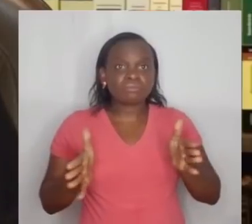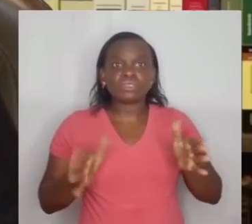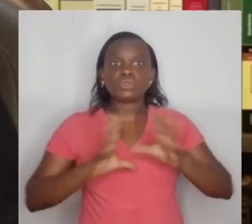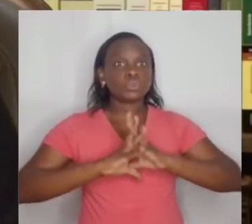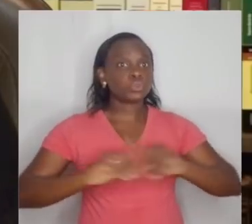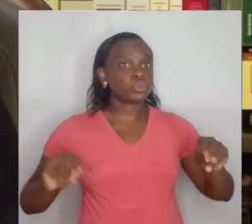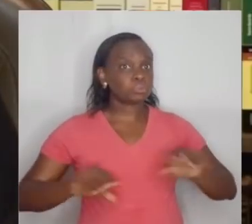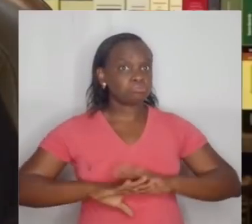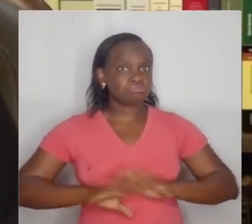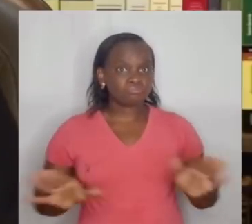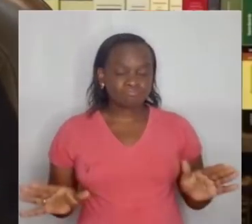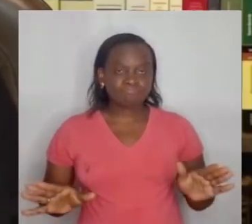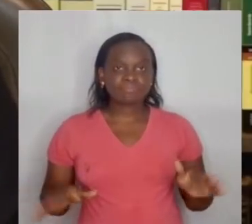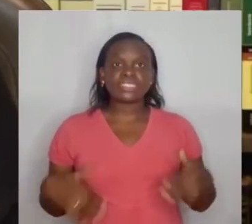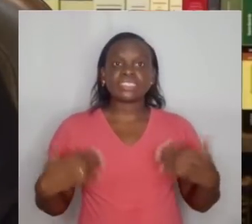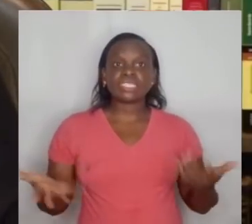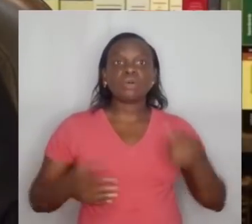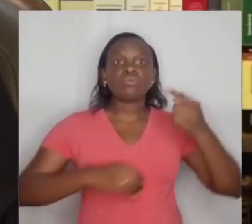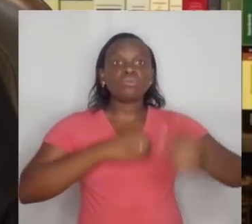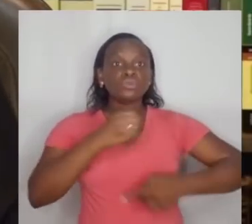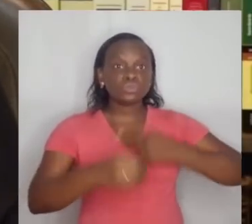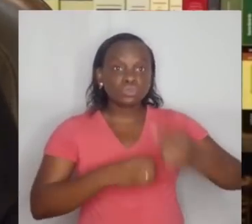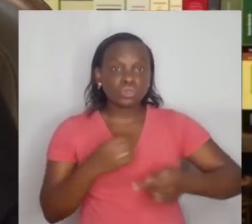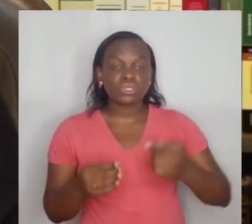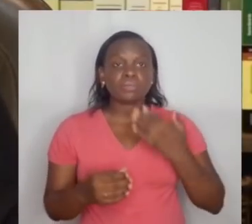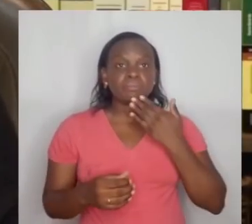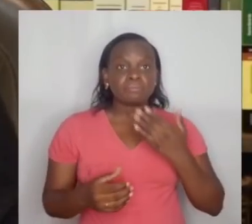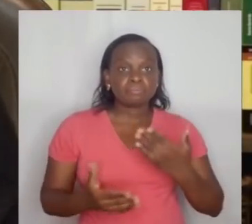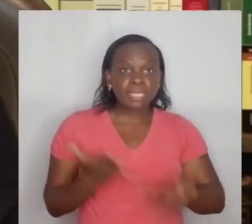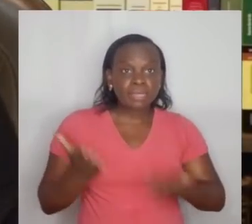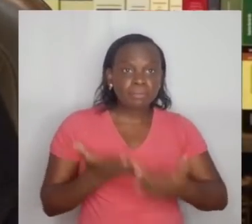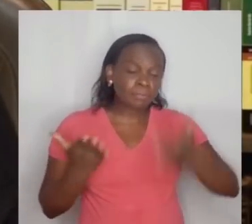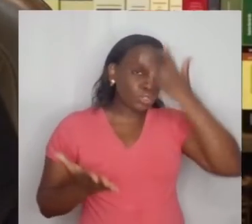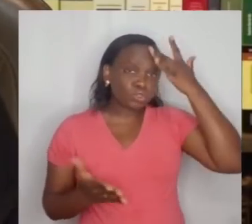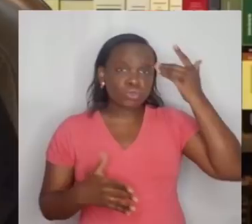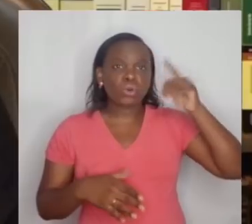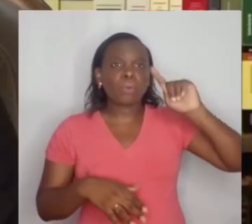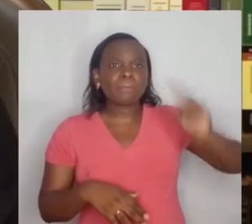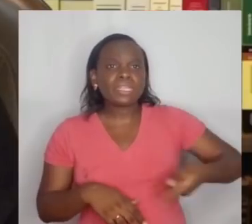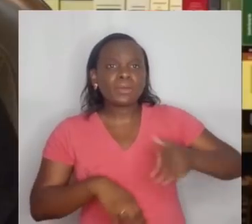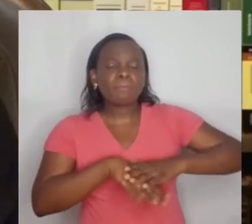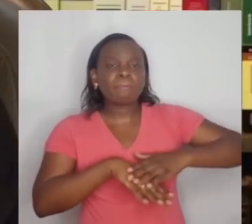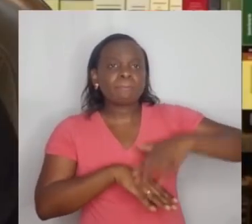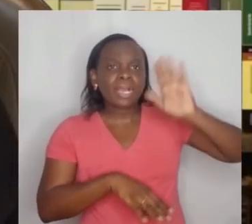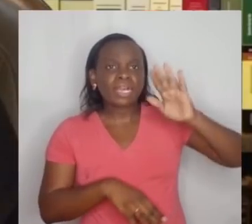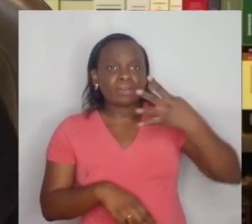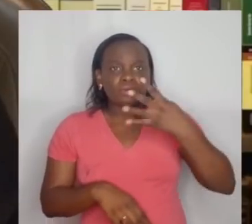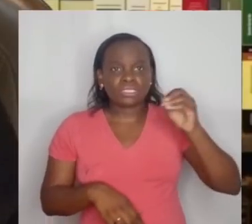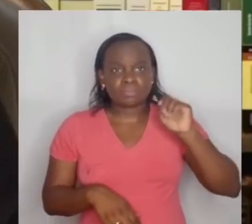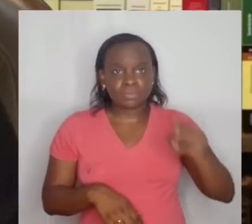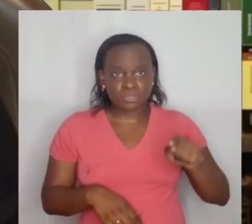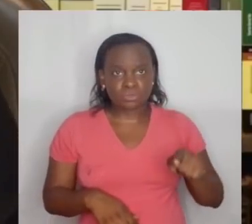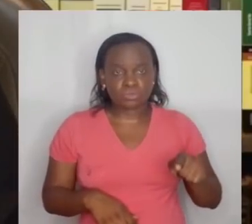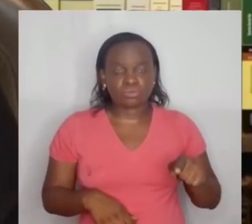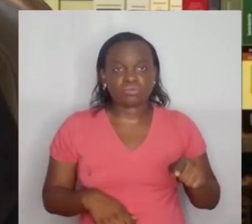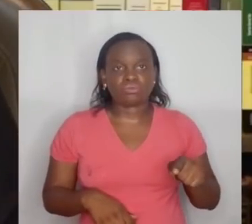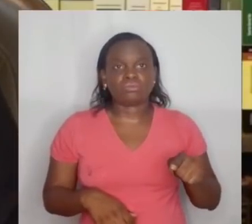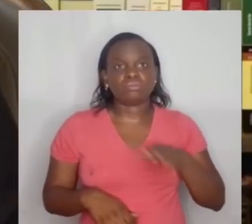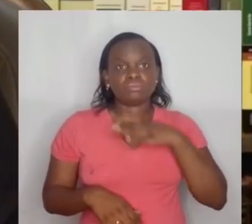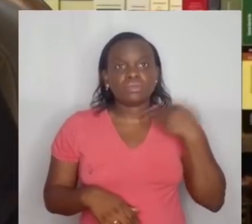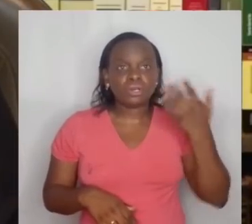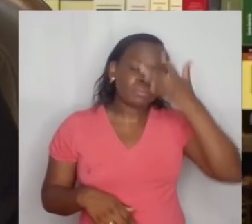brasileiro desaparecer. E no momento em que o mundo perde mais de 1 milhão e 400 mil mortes,